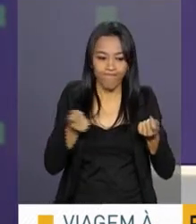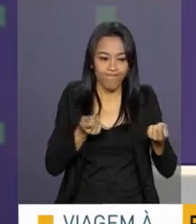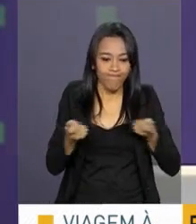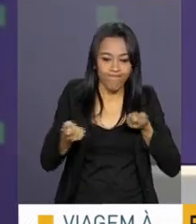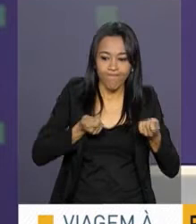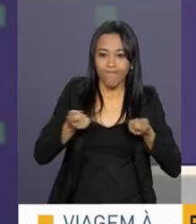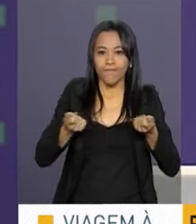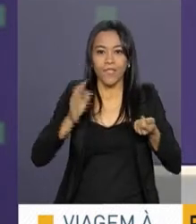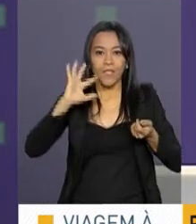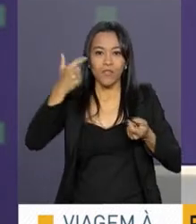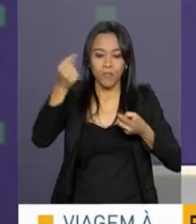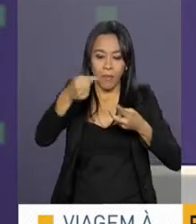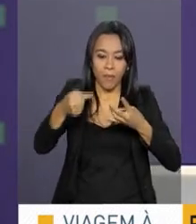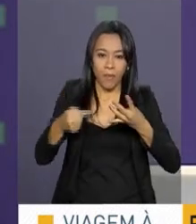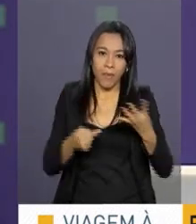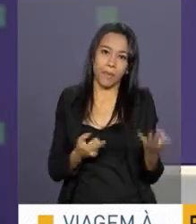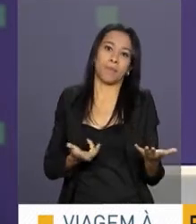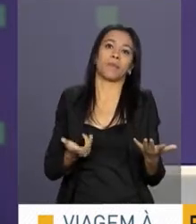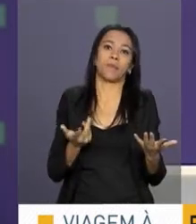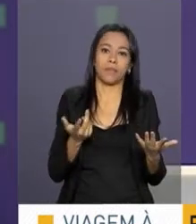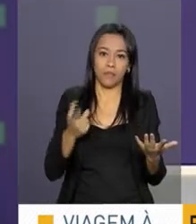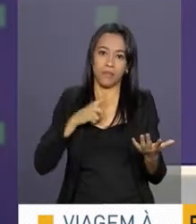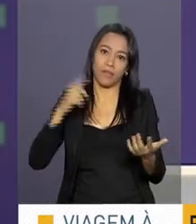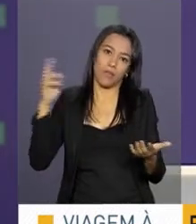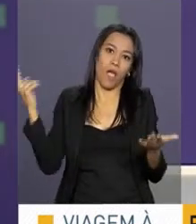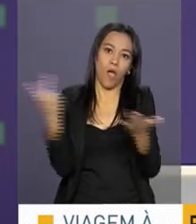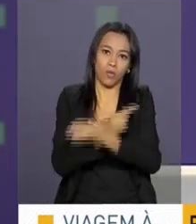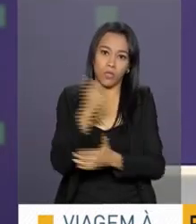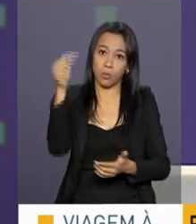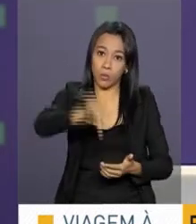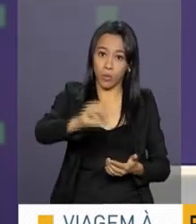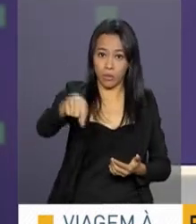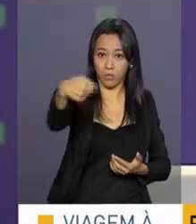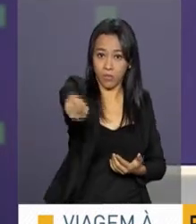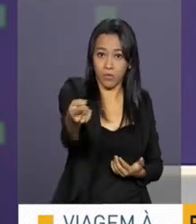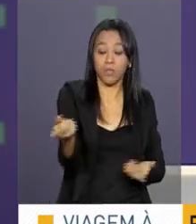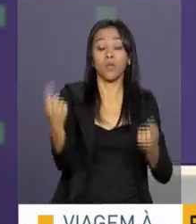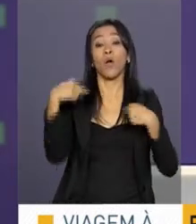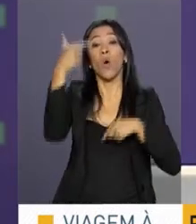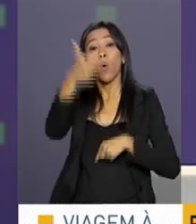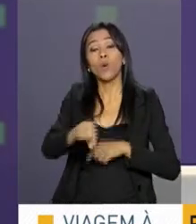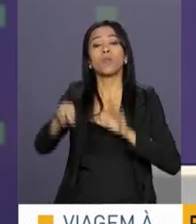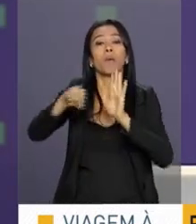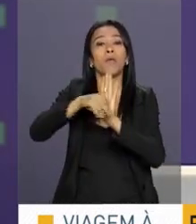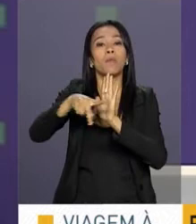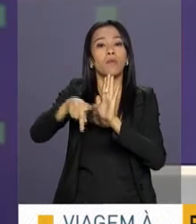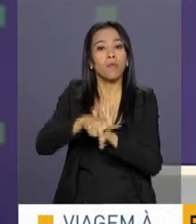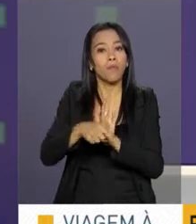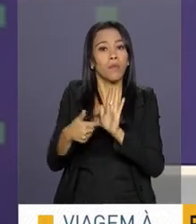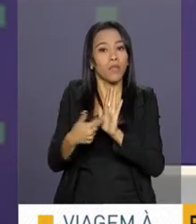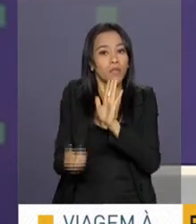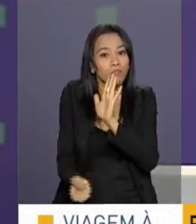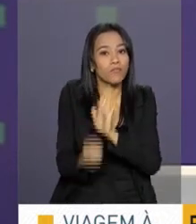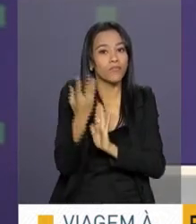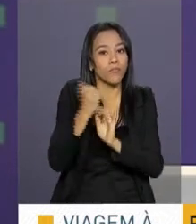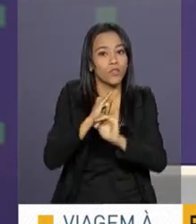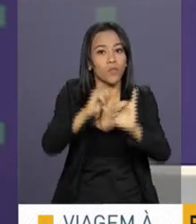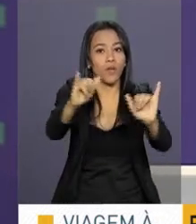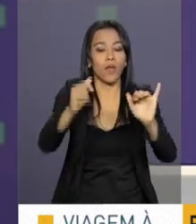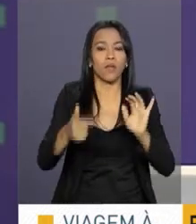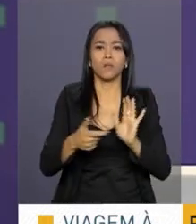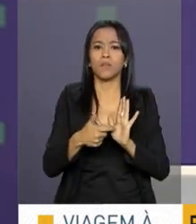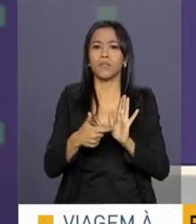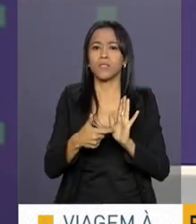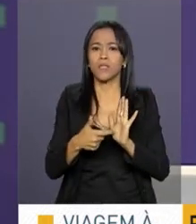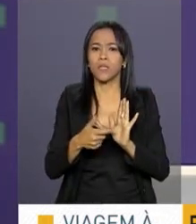expor, né, o governo brasileiro. Medidas como, por exemplo, a medida provisória que permitiu o reperfilamento, né, no pagamento